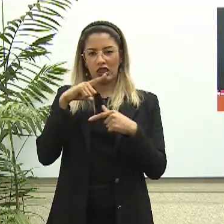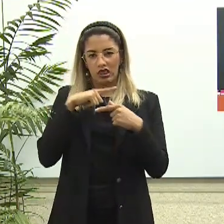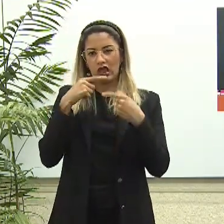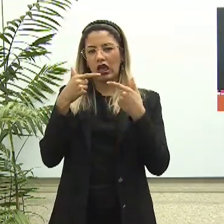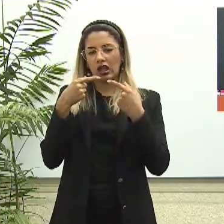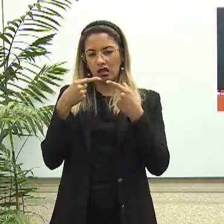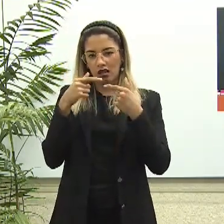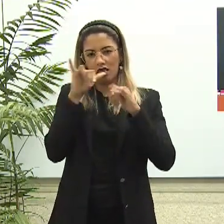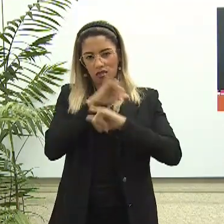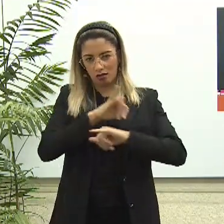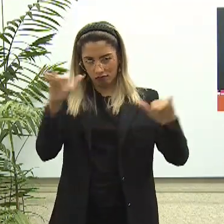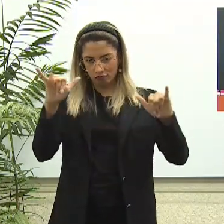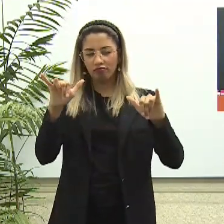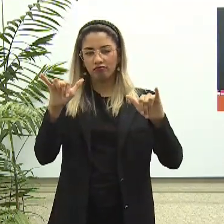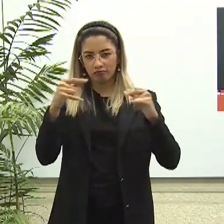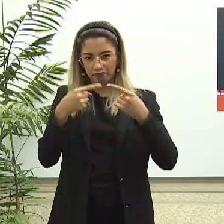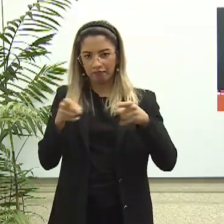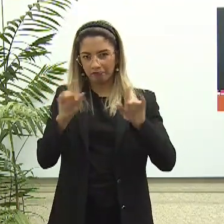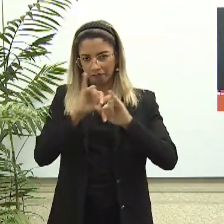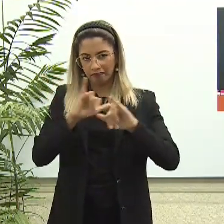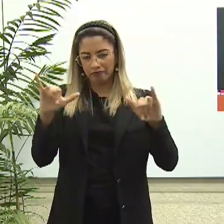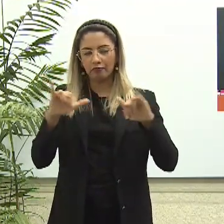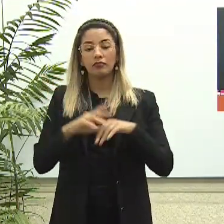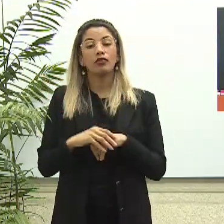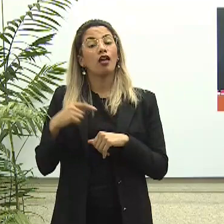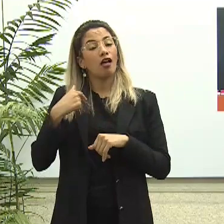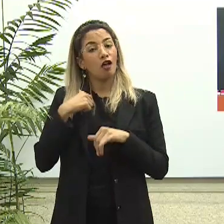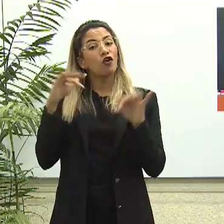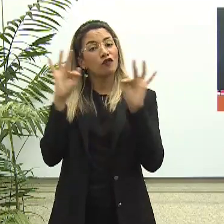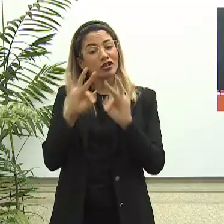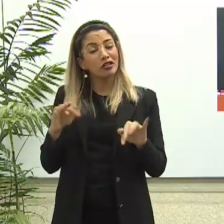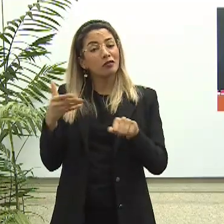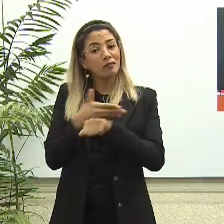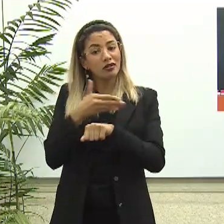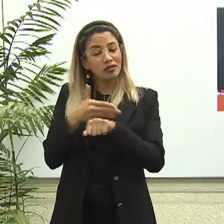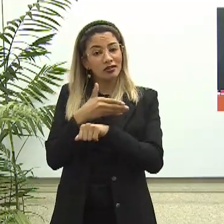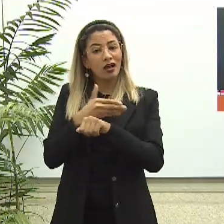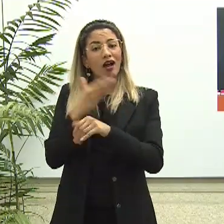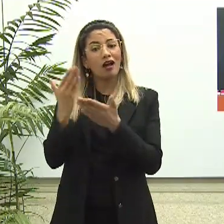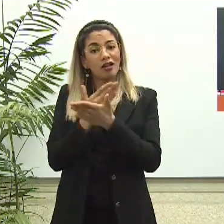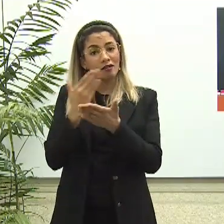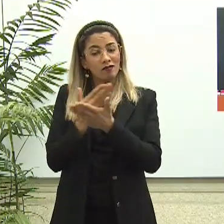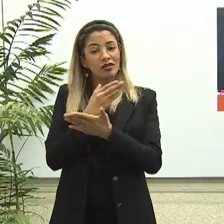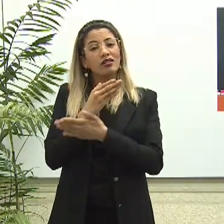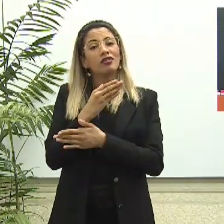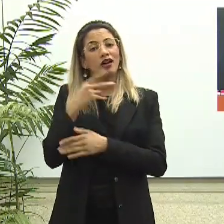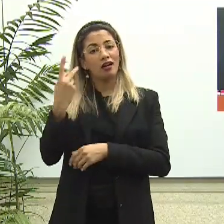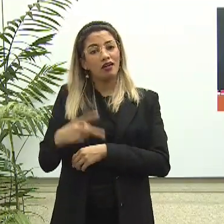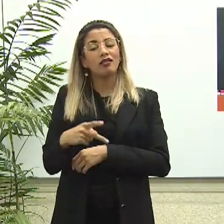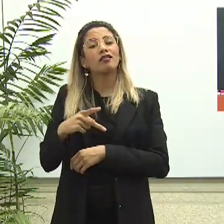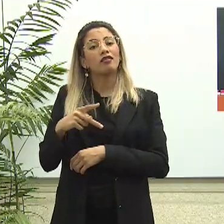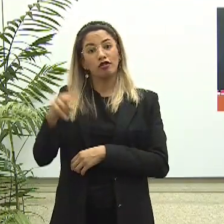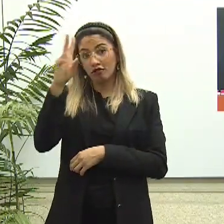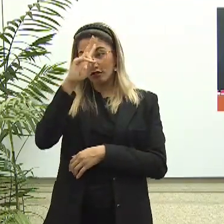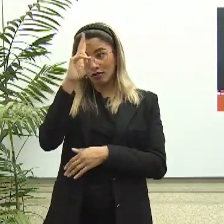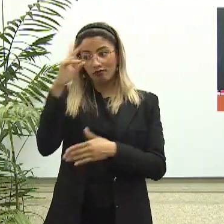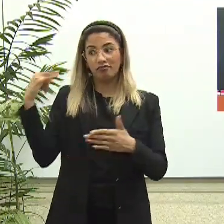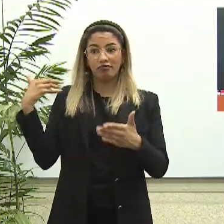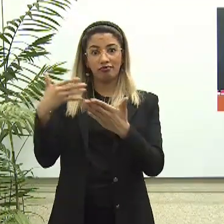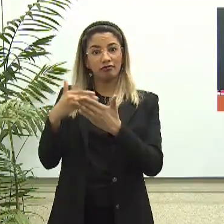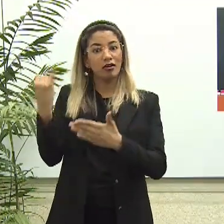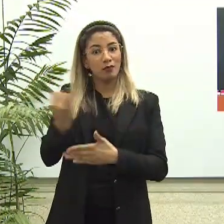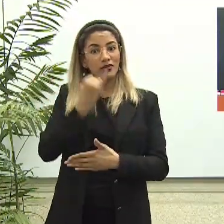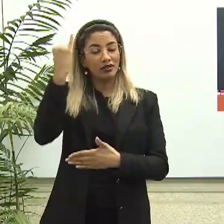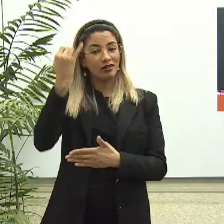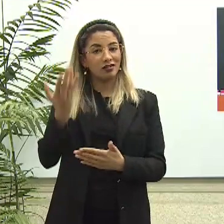e como eu tô feliz de participar com vocês do relançamento da revista giz uma revista histórica uma revista importante e tá aqui